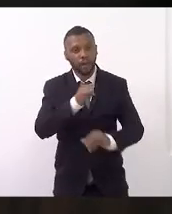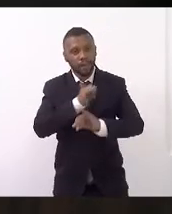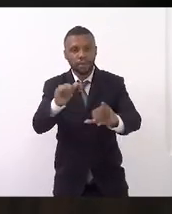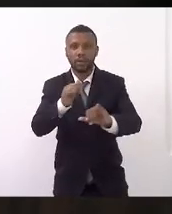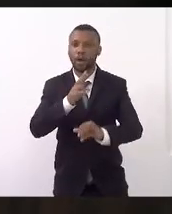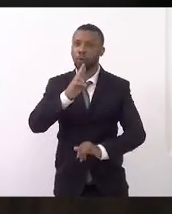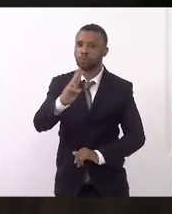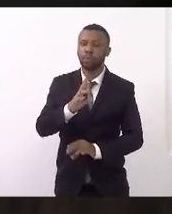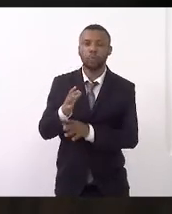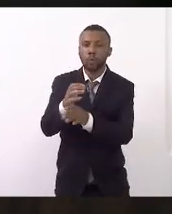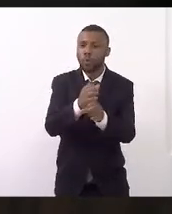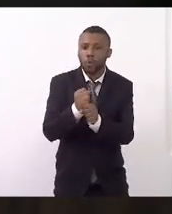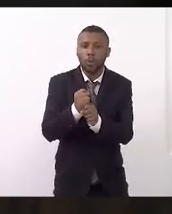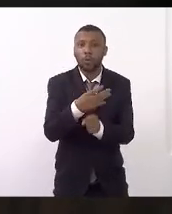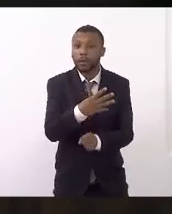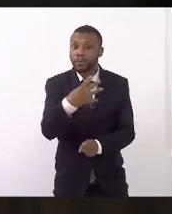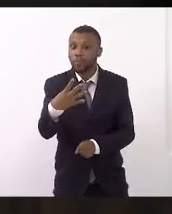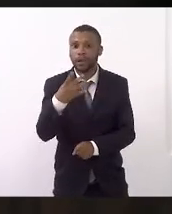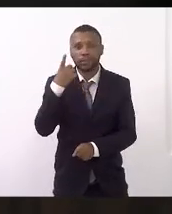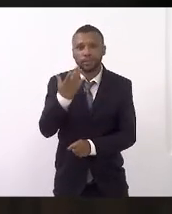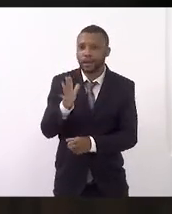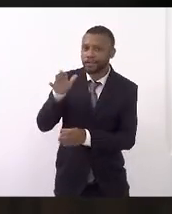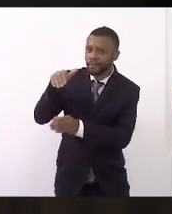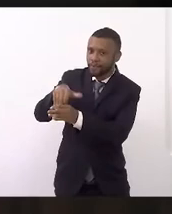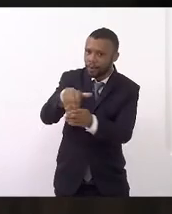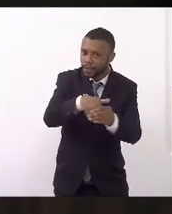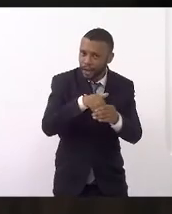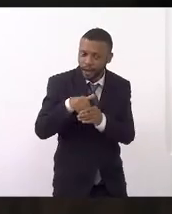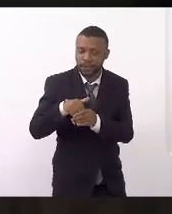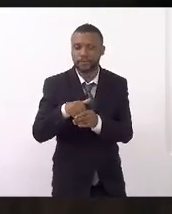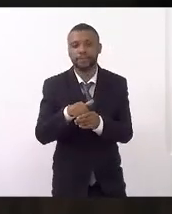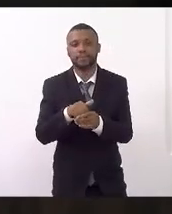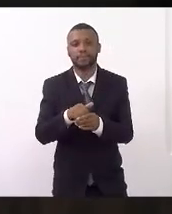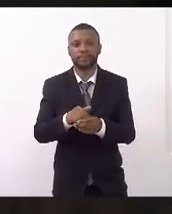resultado, votaram 44 senhores parlamentares.